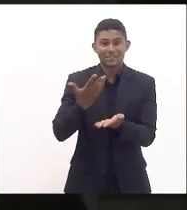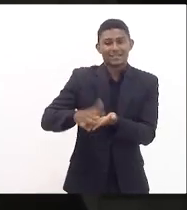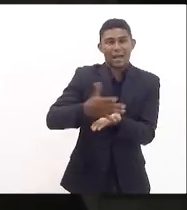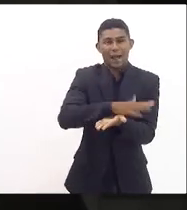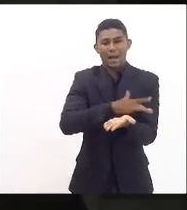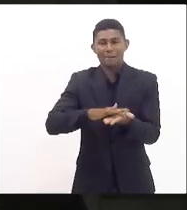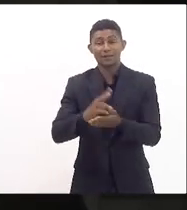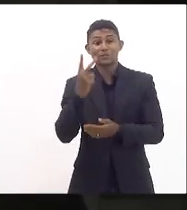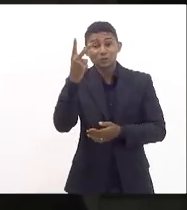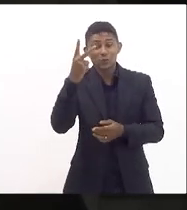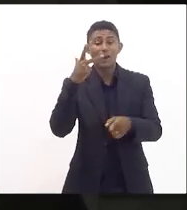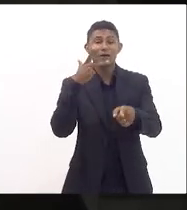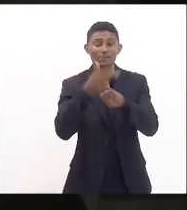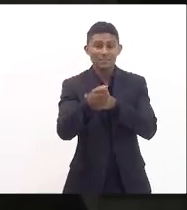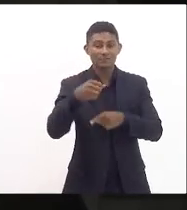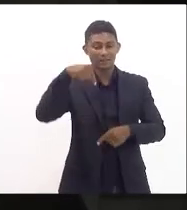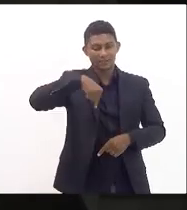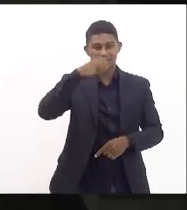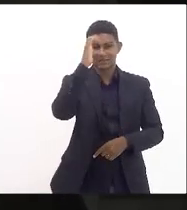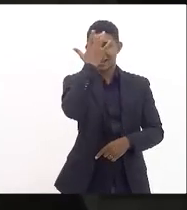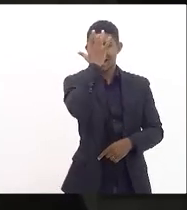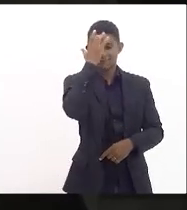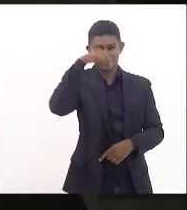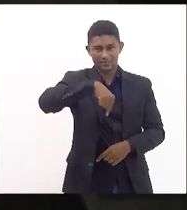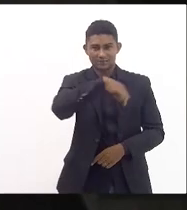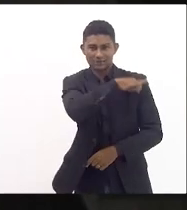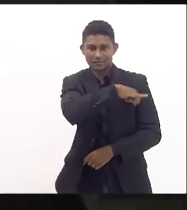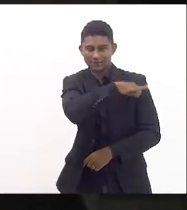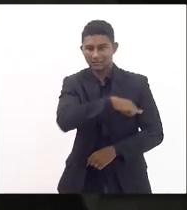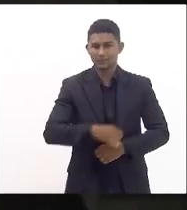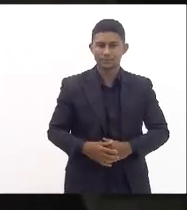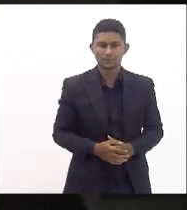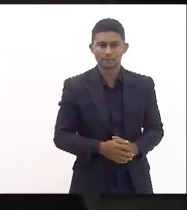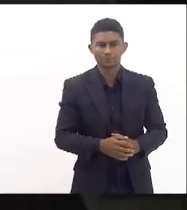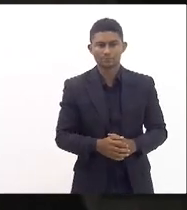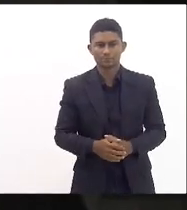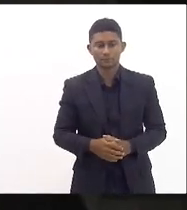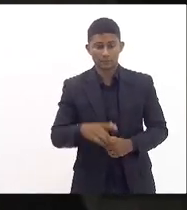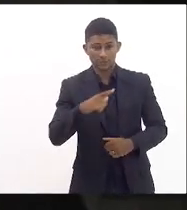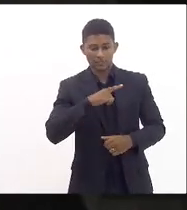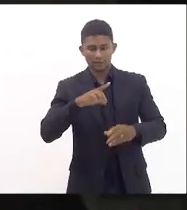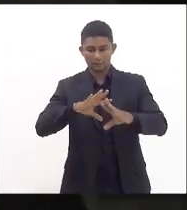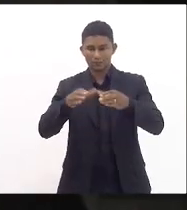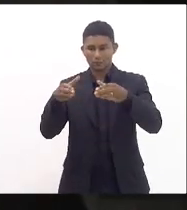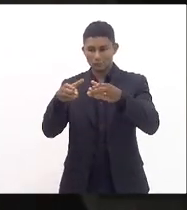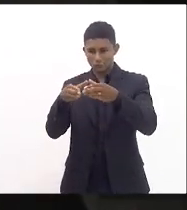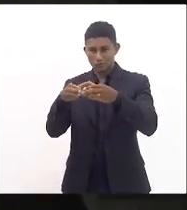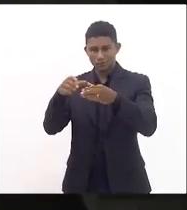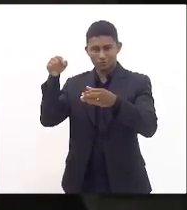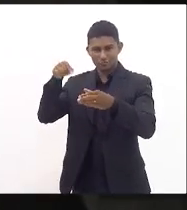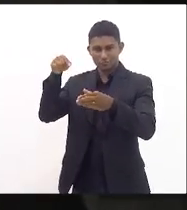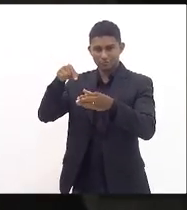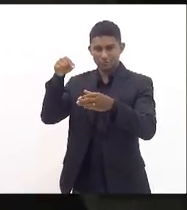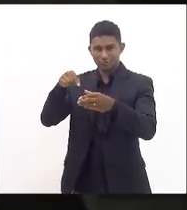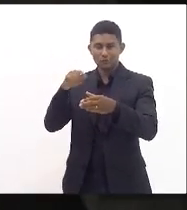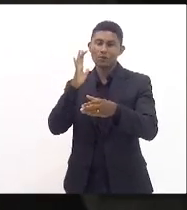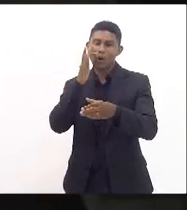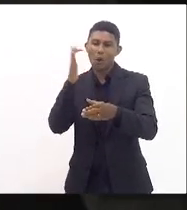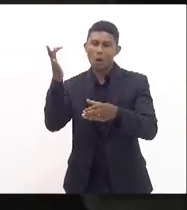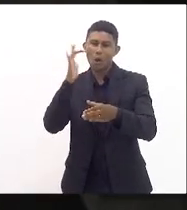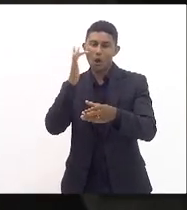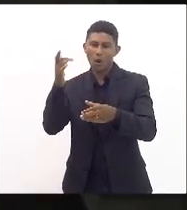o carnaval no Rio de Janeiro, no grupo de acesso, né, na verdade, no grupo ouro,